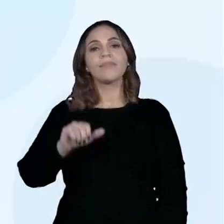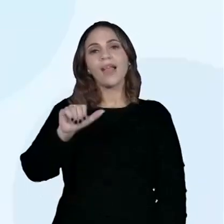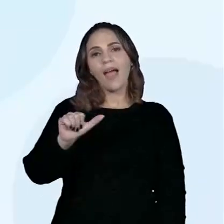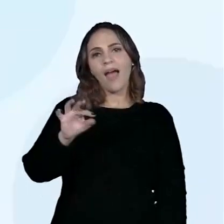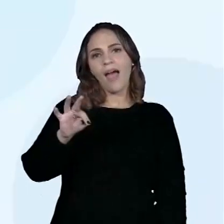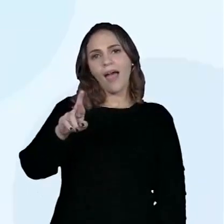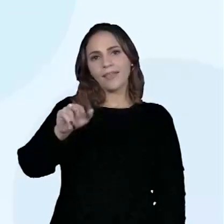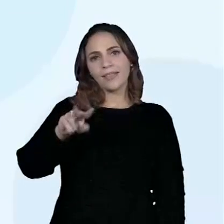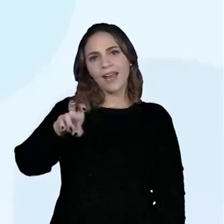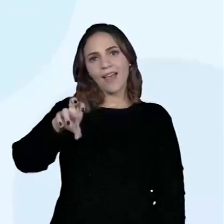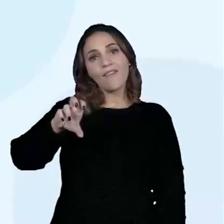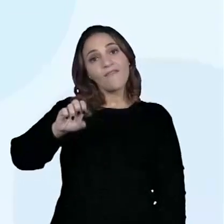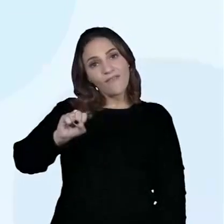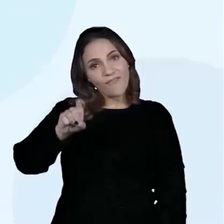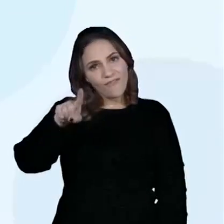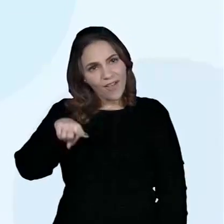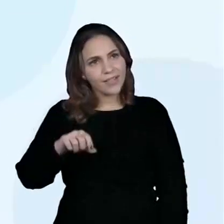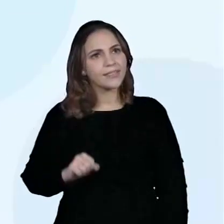através,